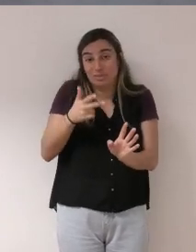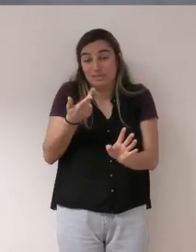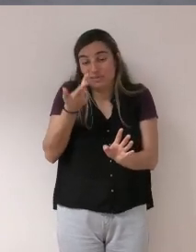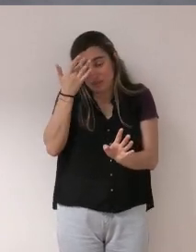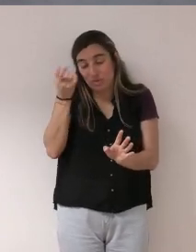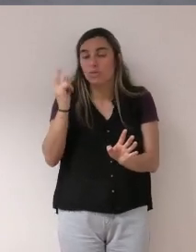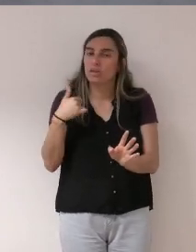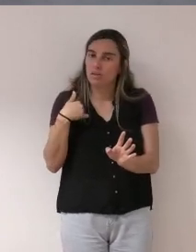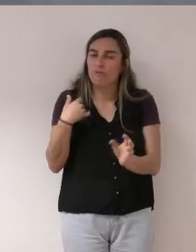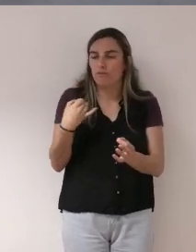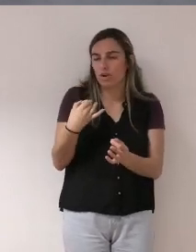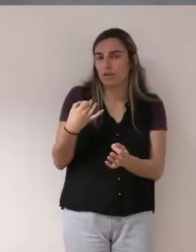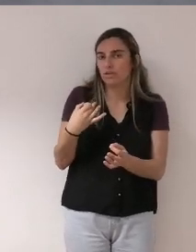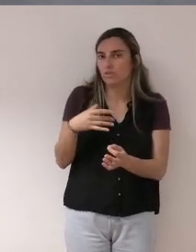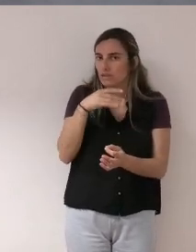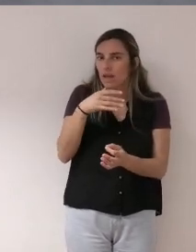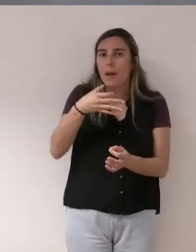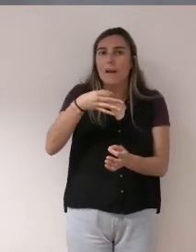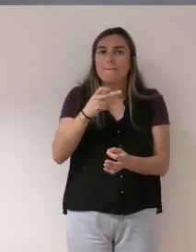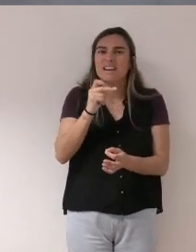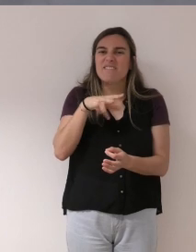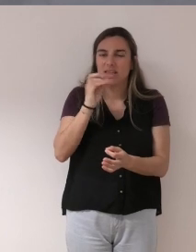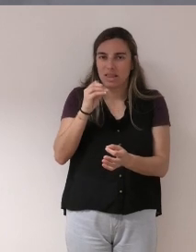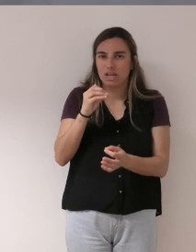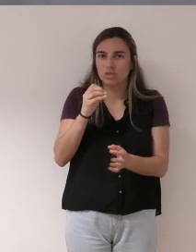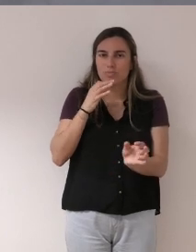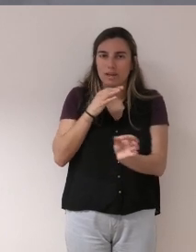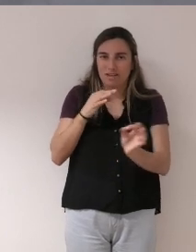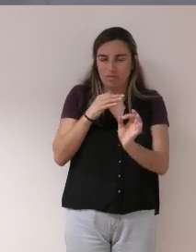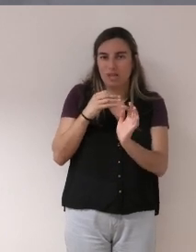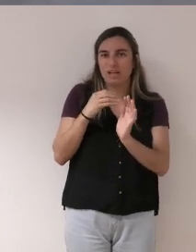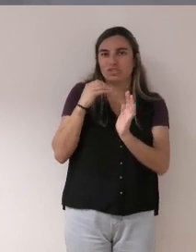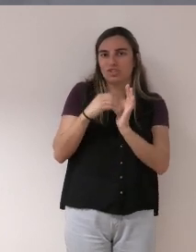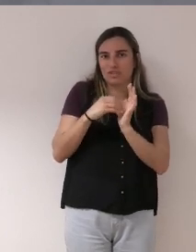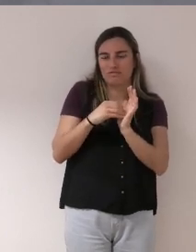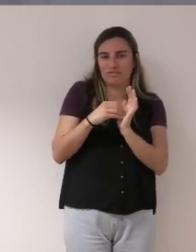porque eu estava a ouvir, de facto, essa expressão, o privilégio de escrever, não parece assim muito feliz.